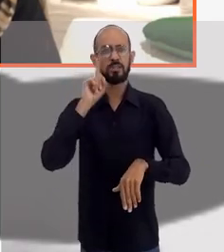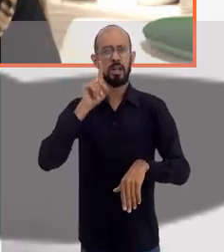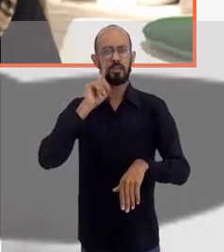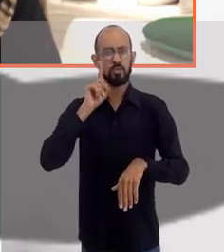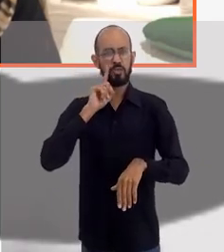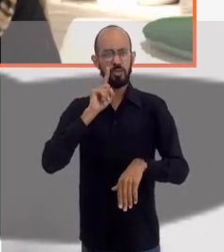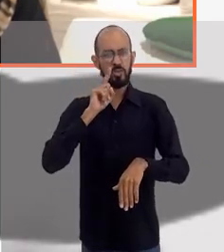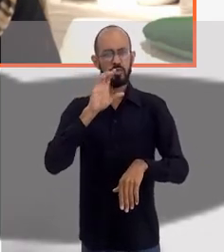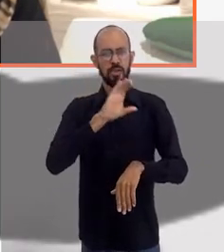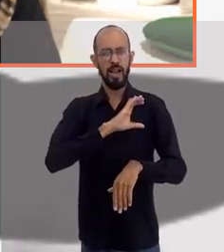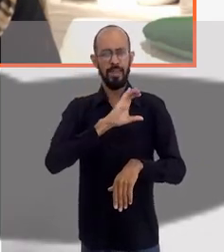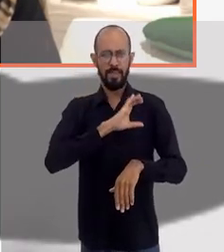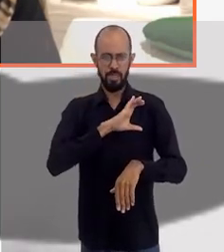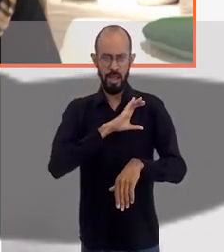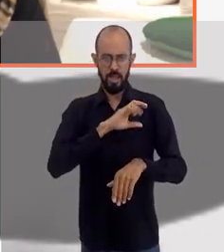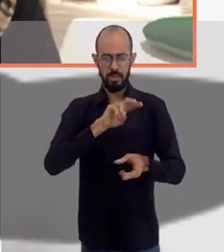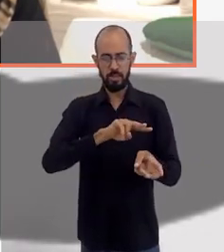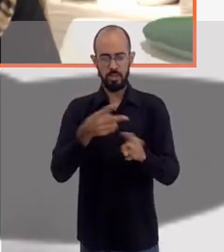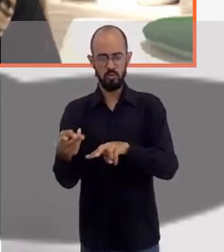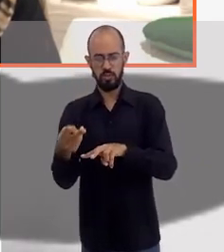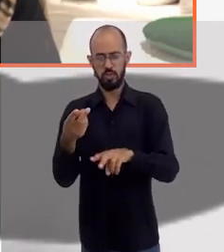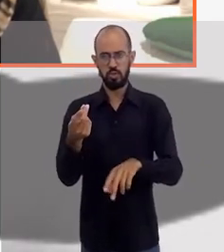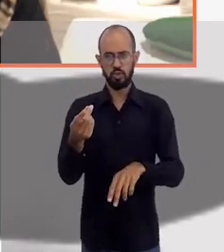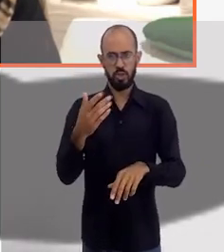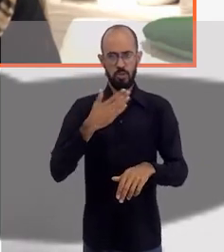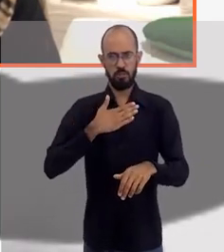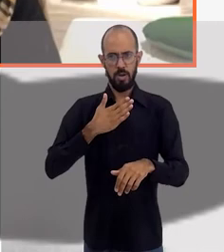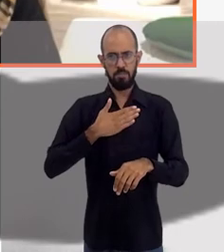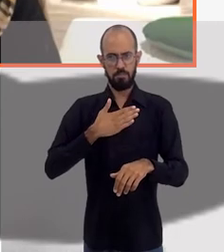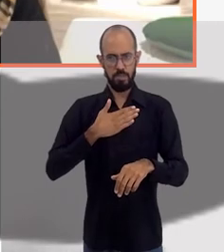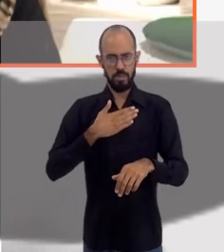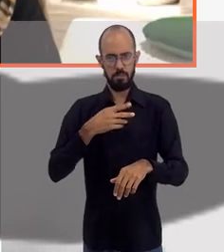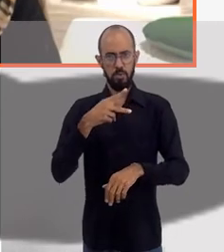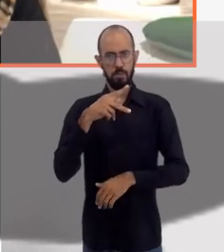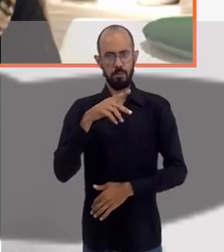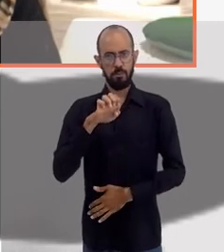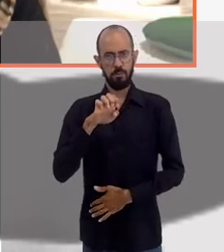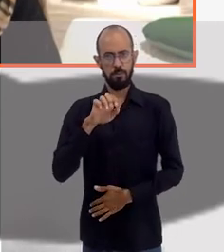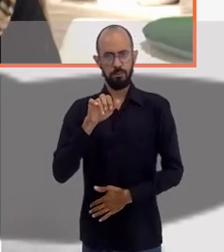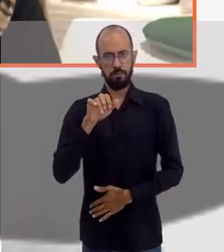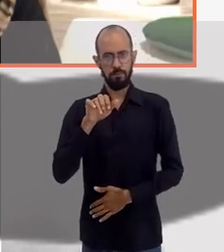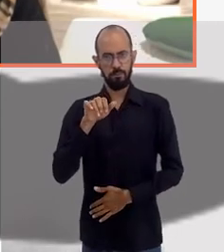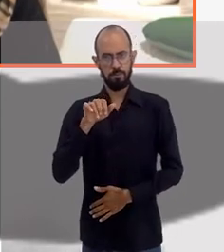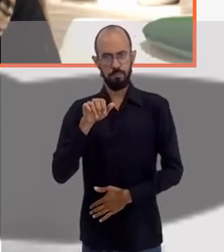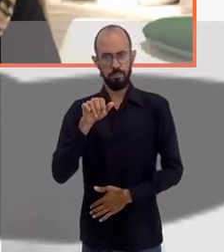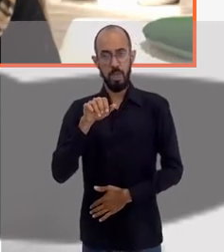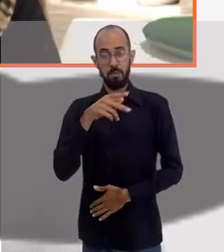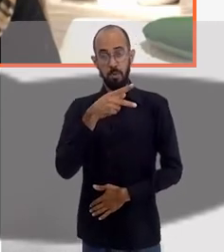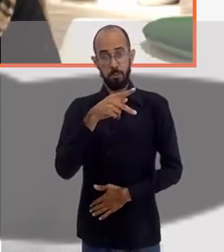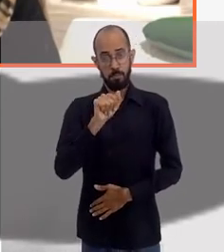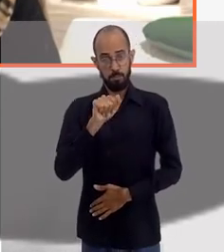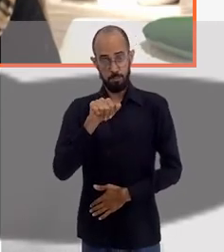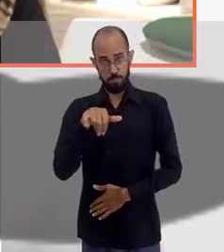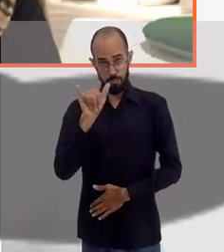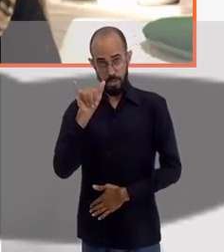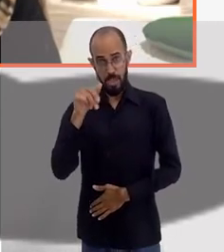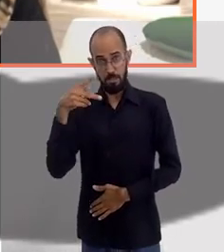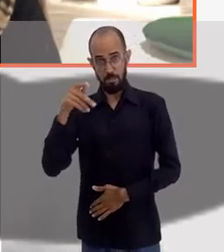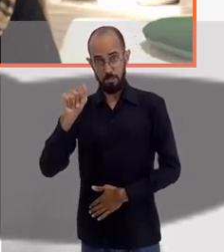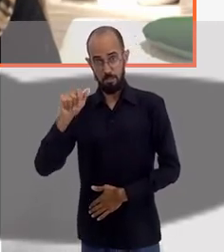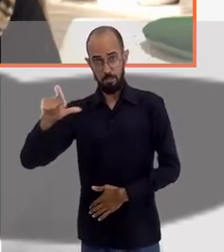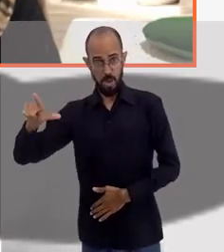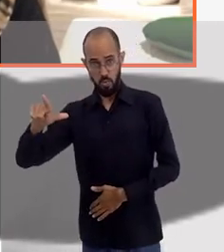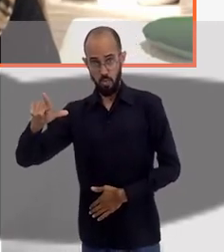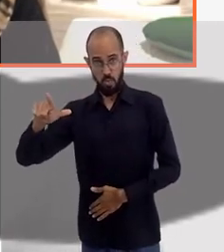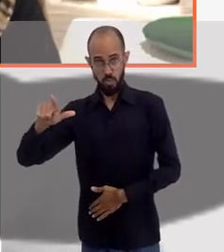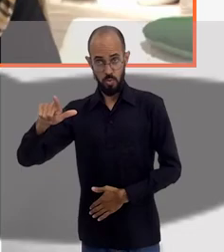Canadá eu sou de transferir o dinheiro para mim via PayPal e falando Caruso Eu acredito na sua história paga